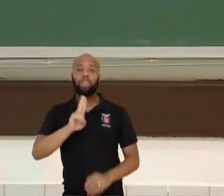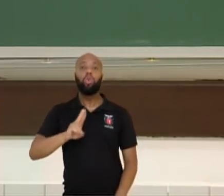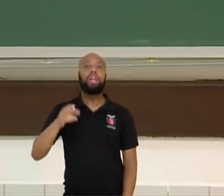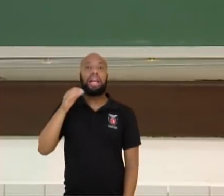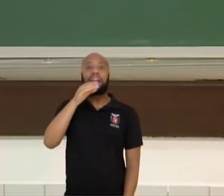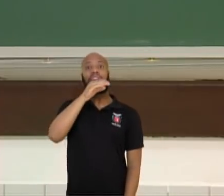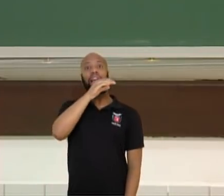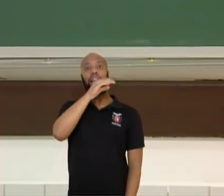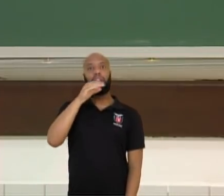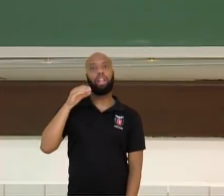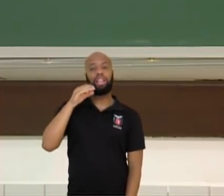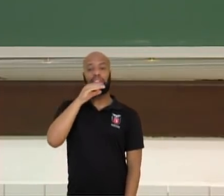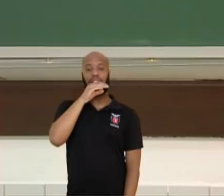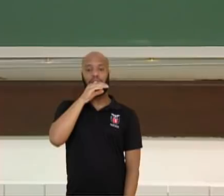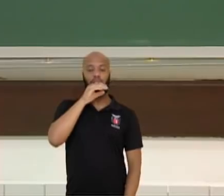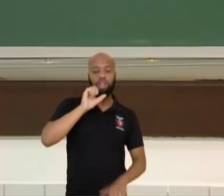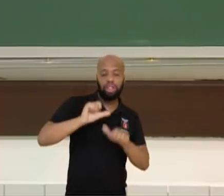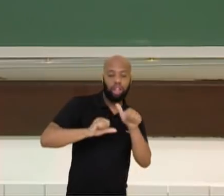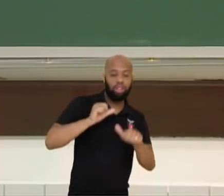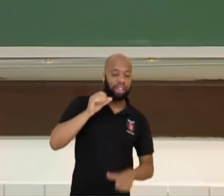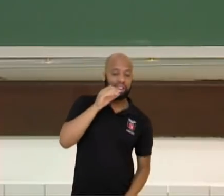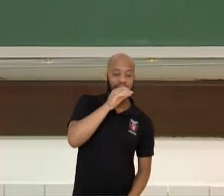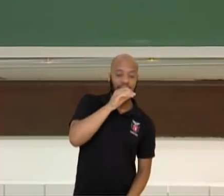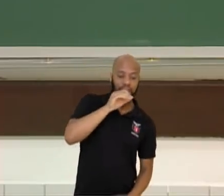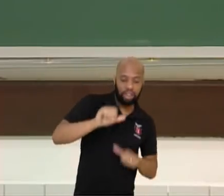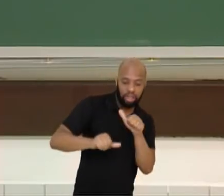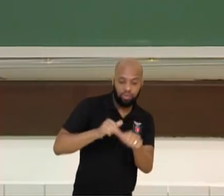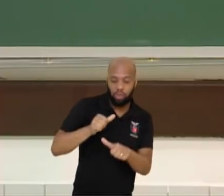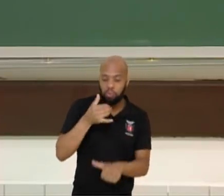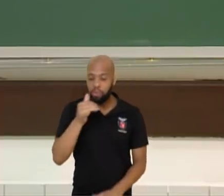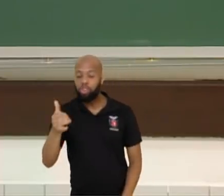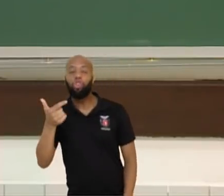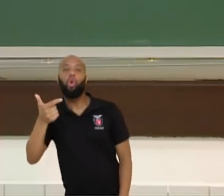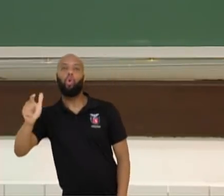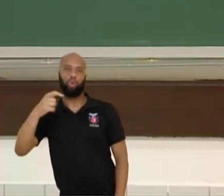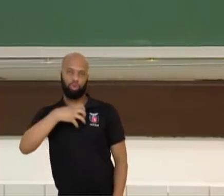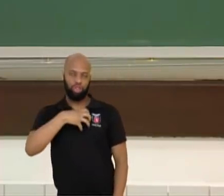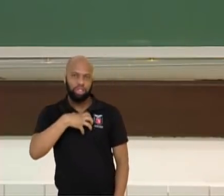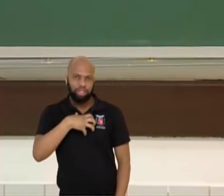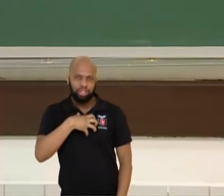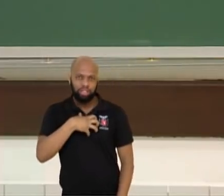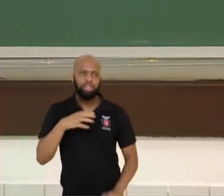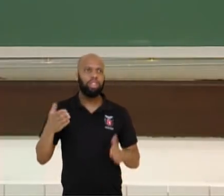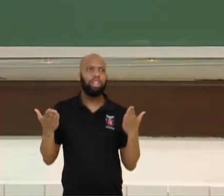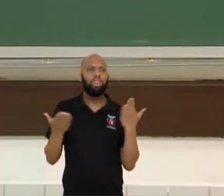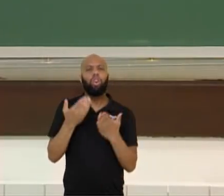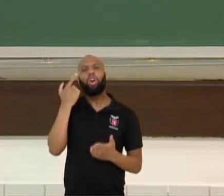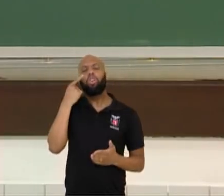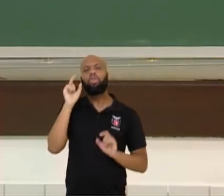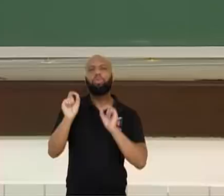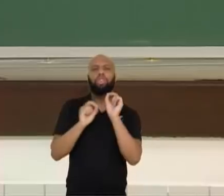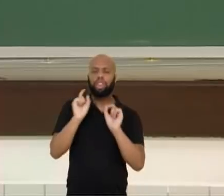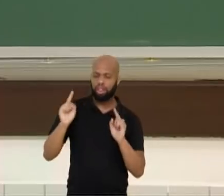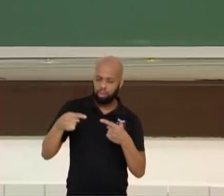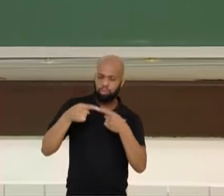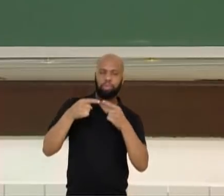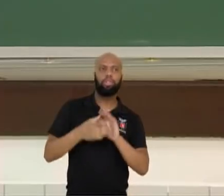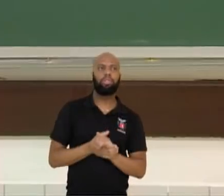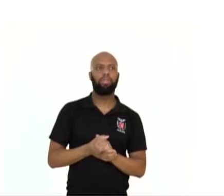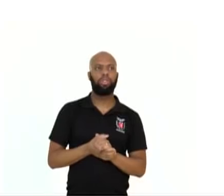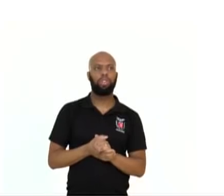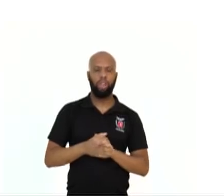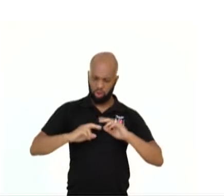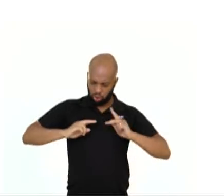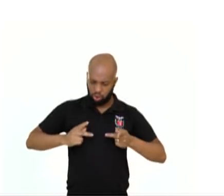calor para transformar a energia térmica em outro tipo de energia? Então, vamos ver o que tem a ver aqui, ó.